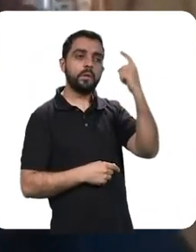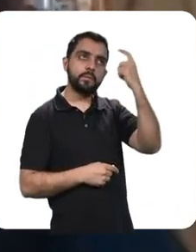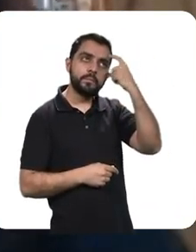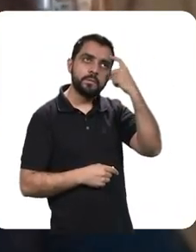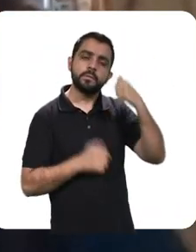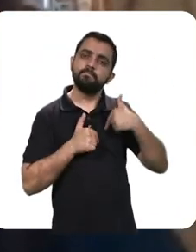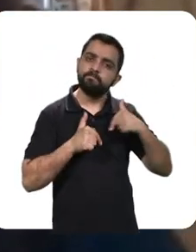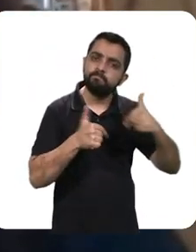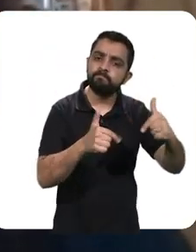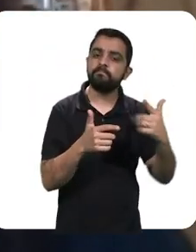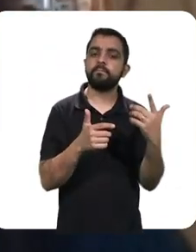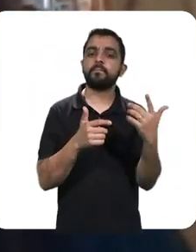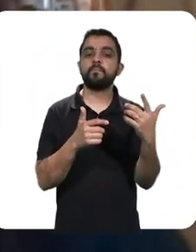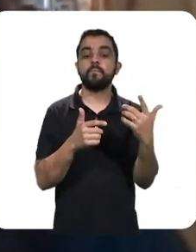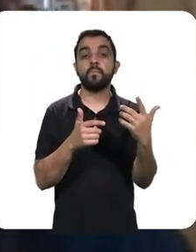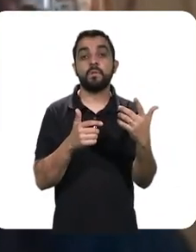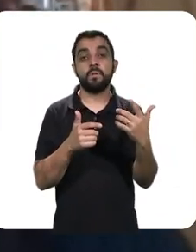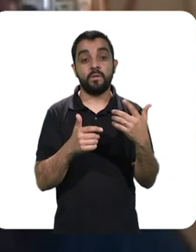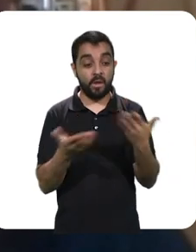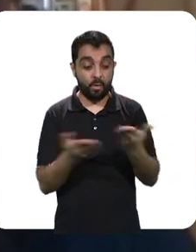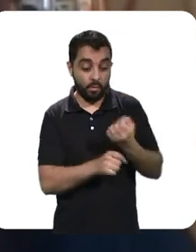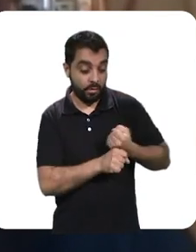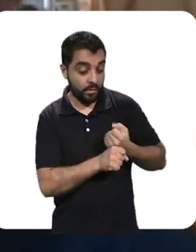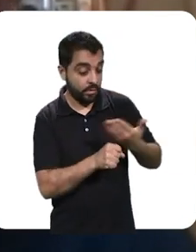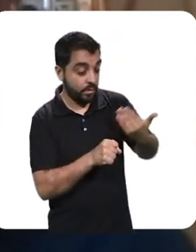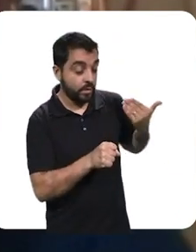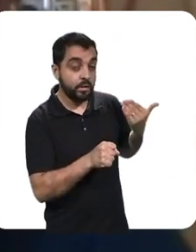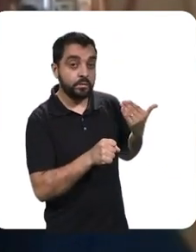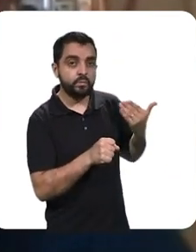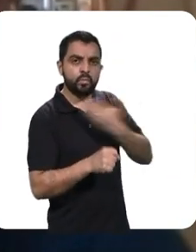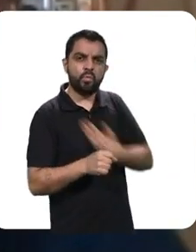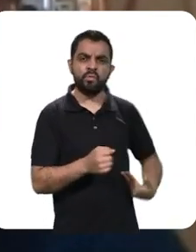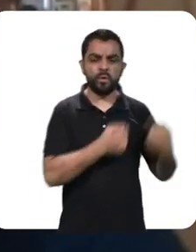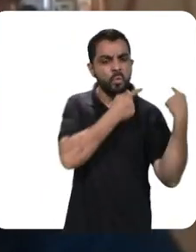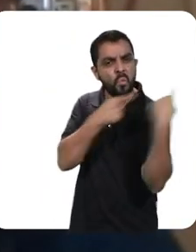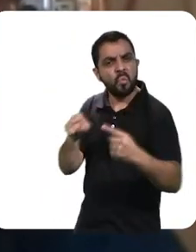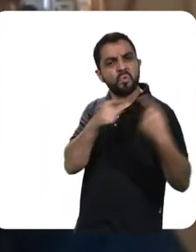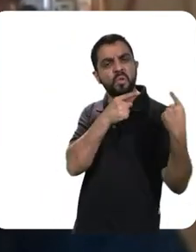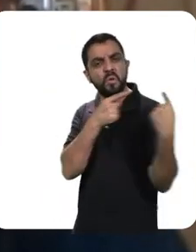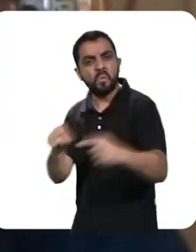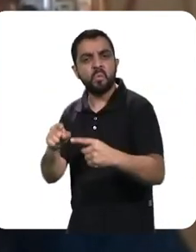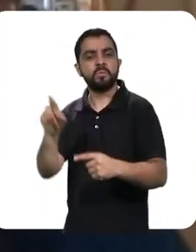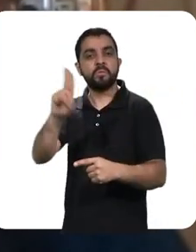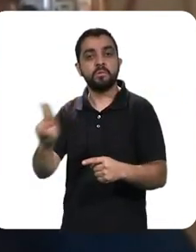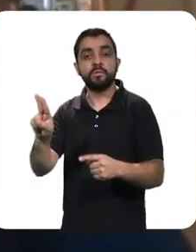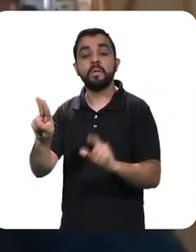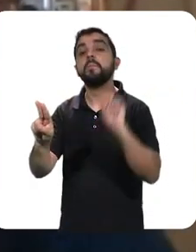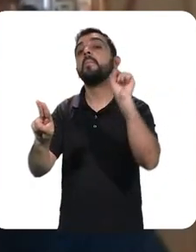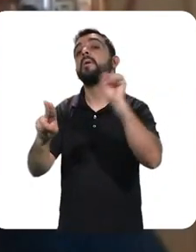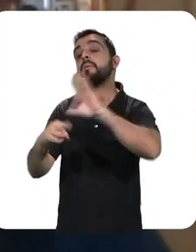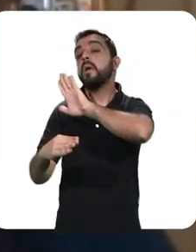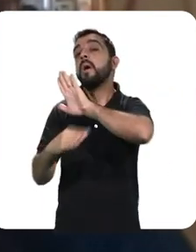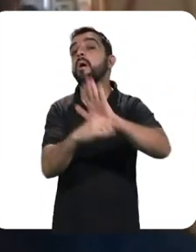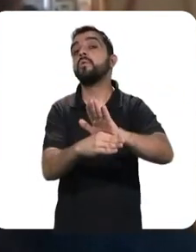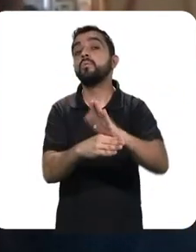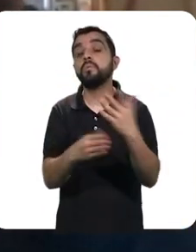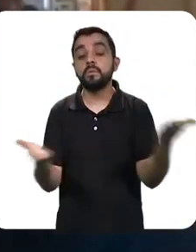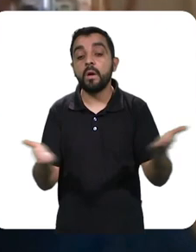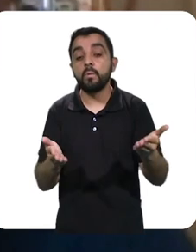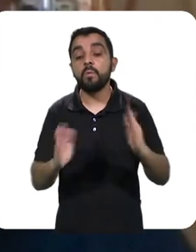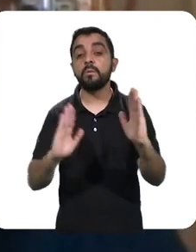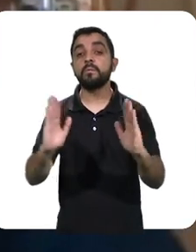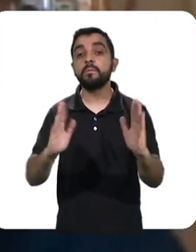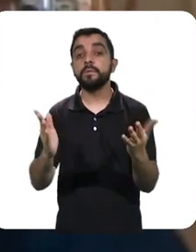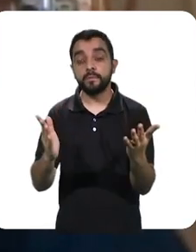sido frequentemente atacadas nos últimos anos aqui no Brasil, e um protagonismo grande das universidades em